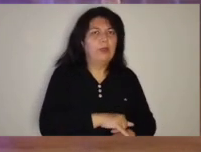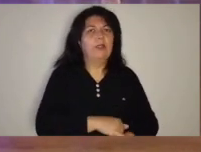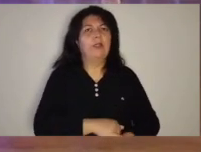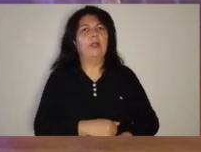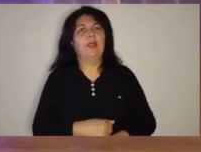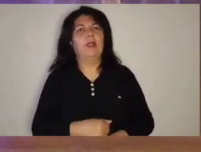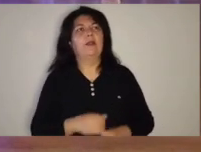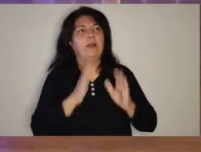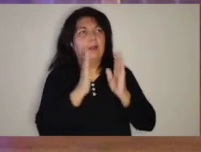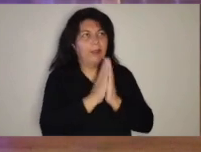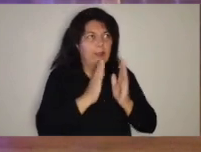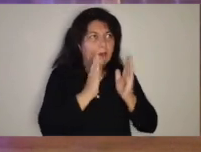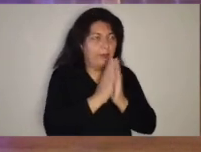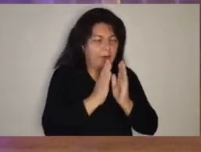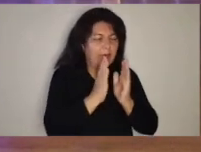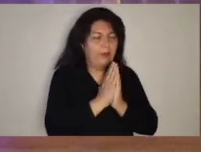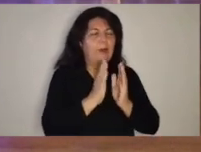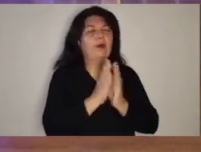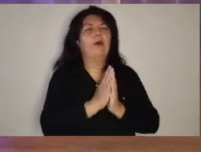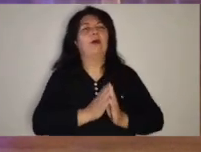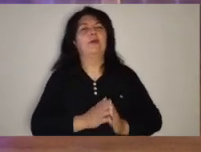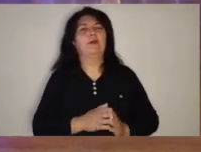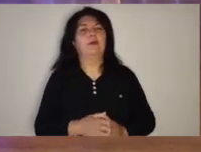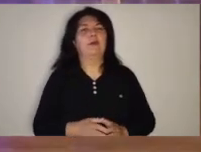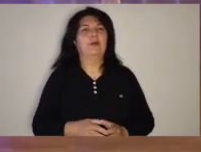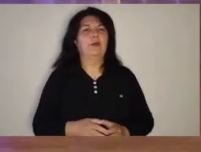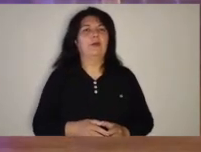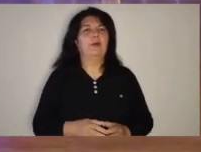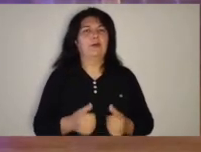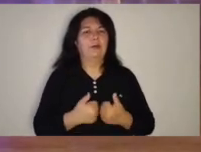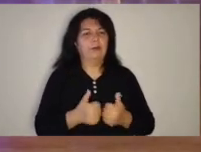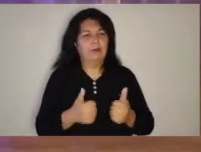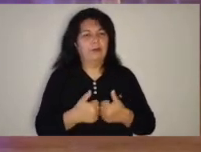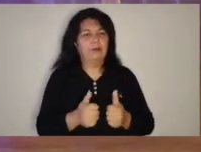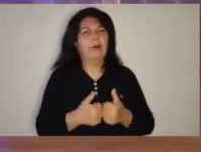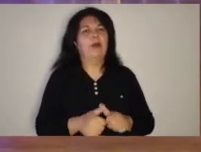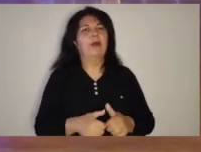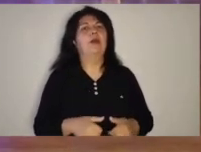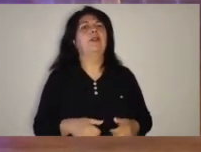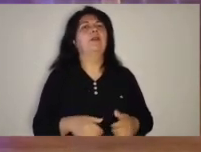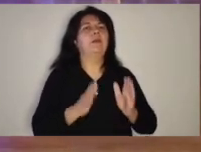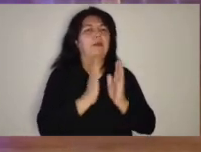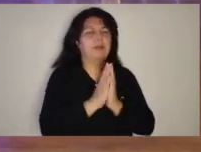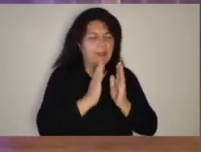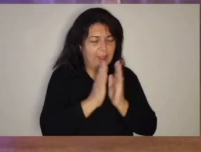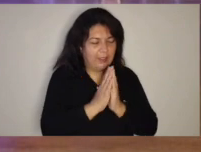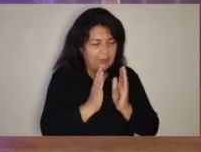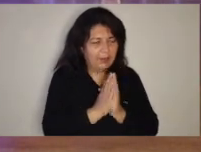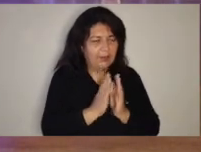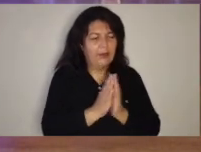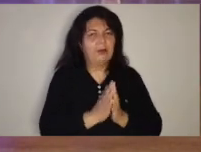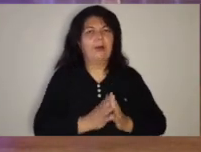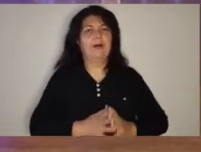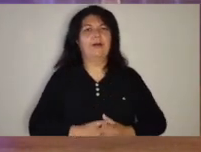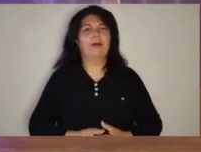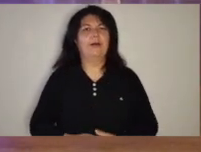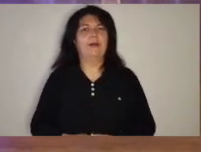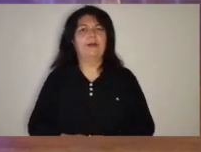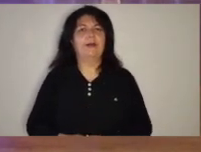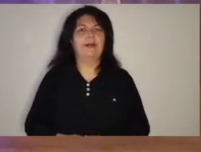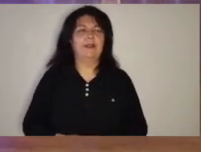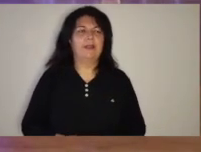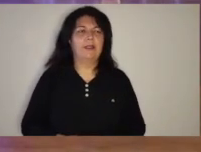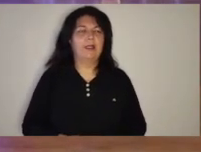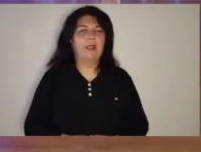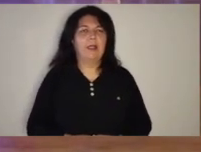oro, vou no banheiro, oro. Jesus, tem misericórdia, abra minha mente, Jesus. Dá-me paciência, paciência. E eu vou